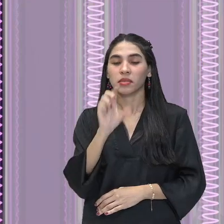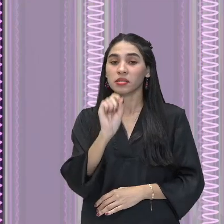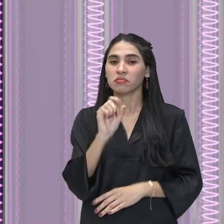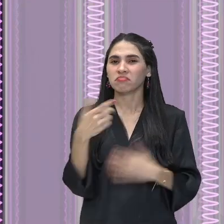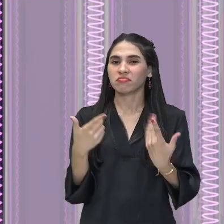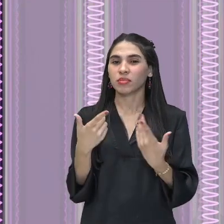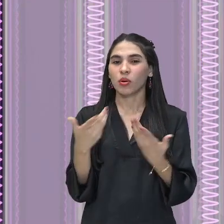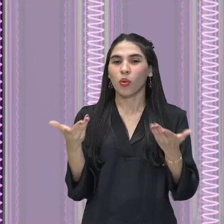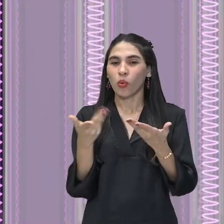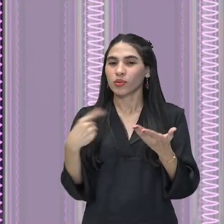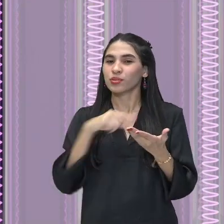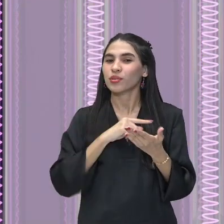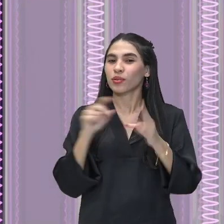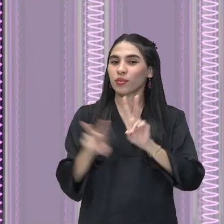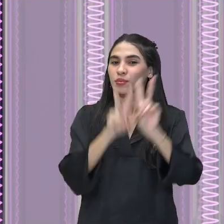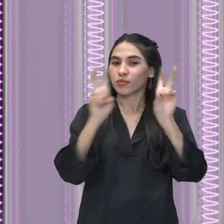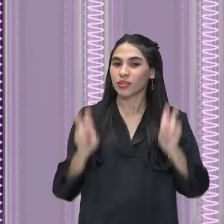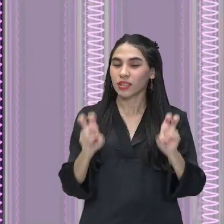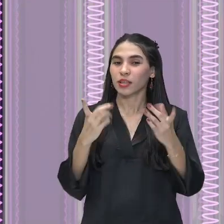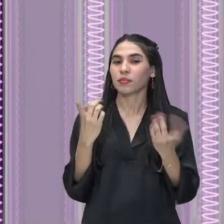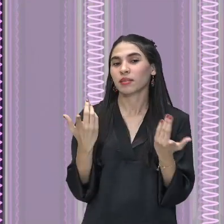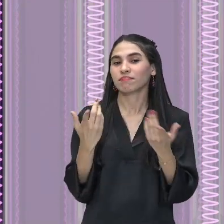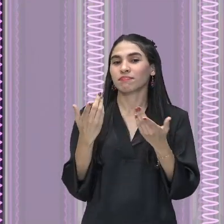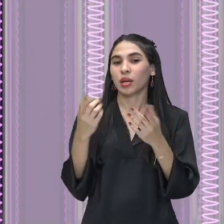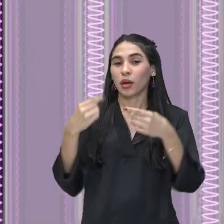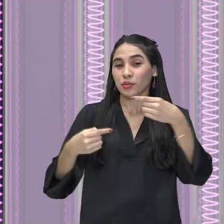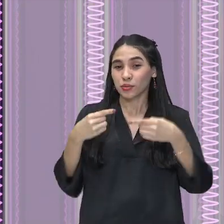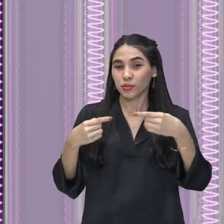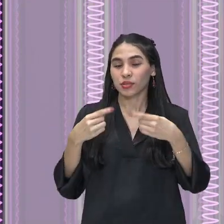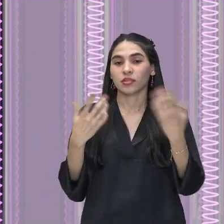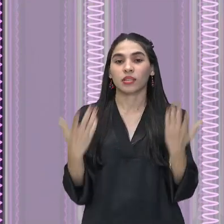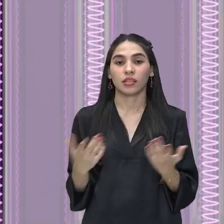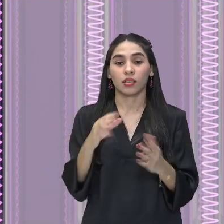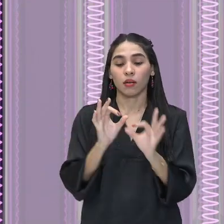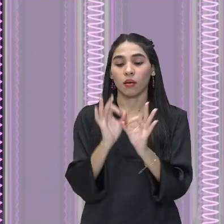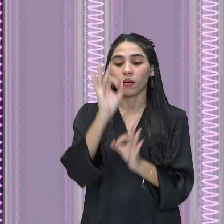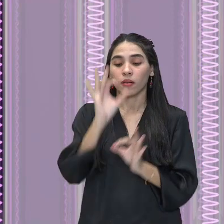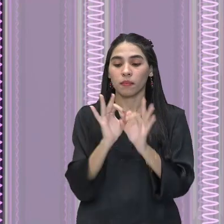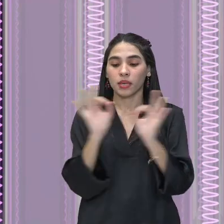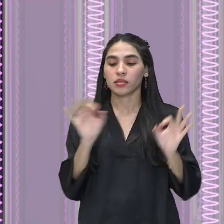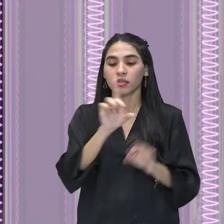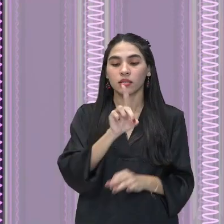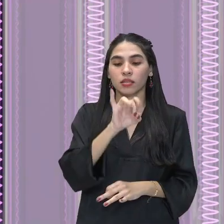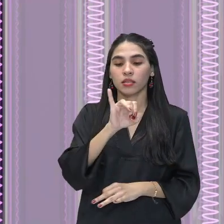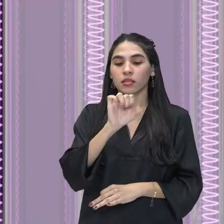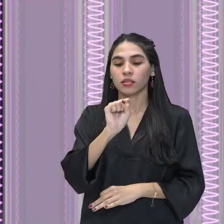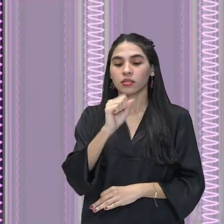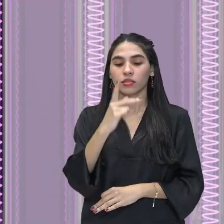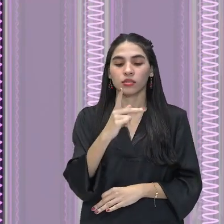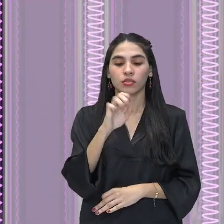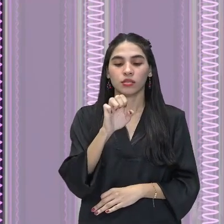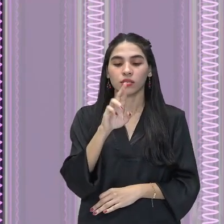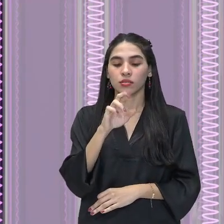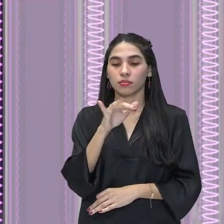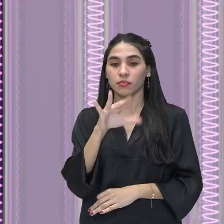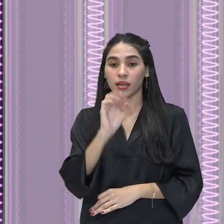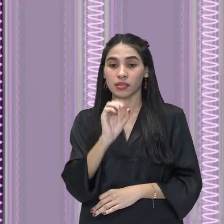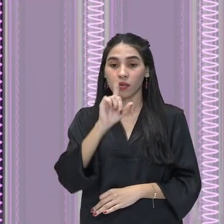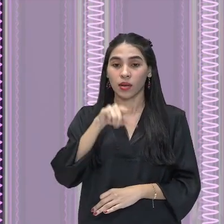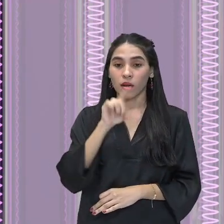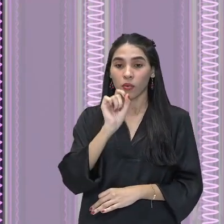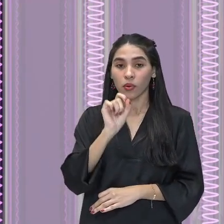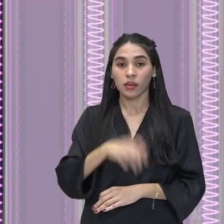vamos tratar neste encontro. Então, uma medida de dispersão, ela é